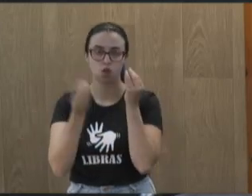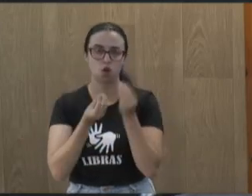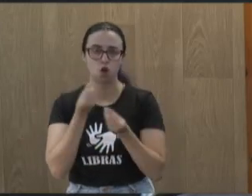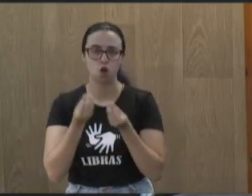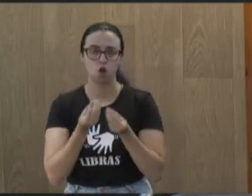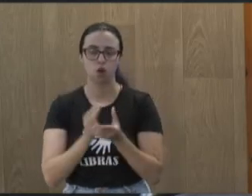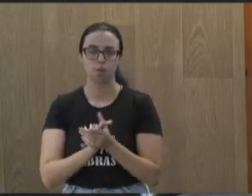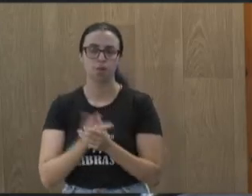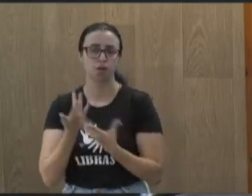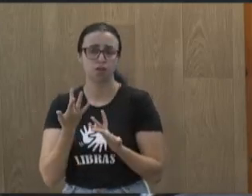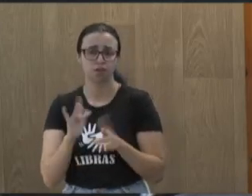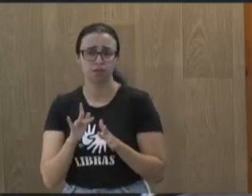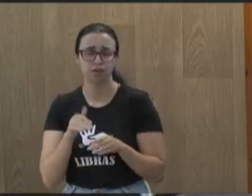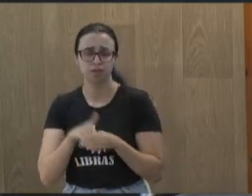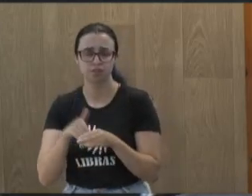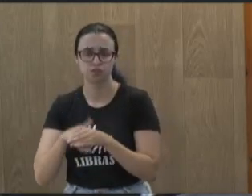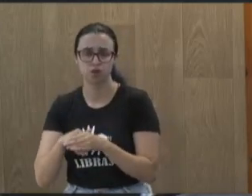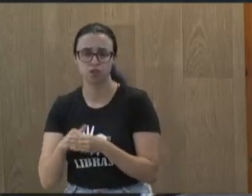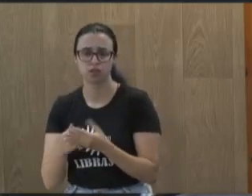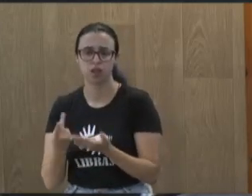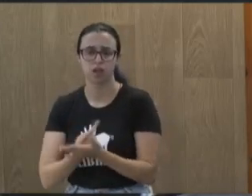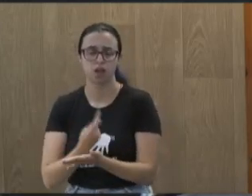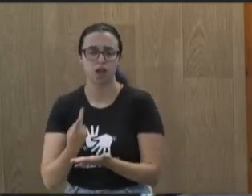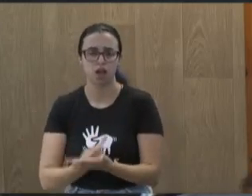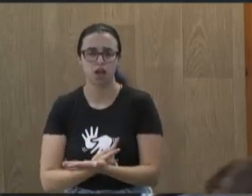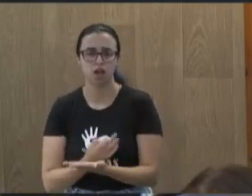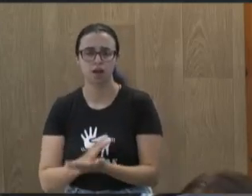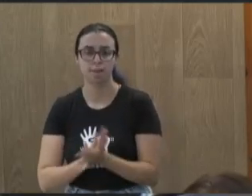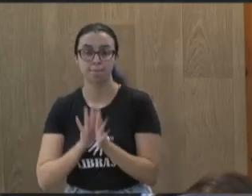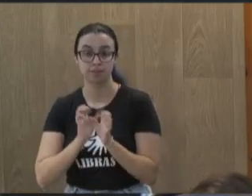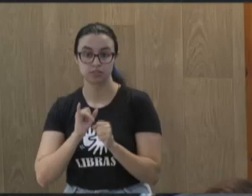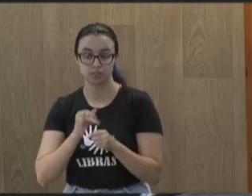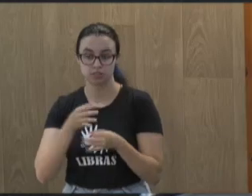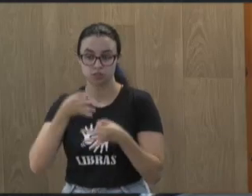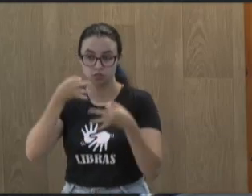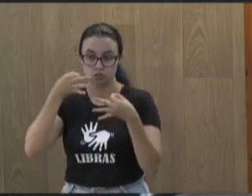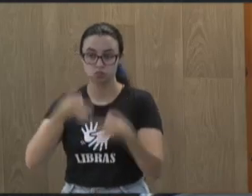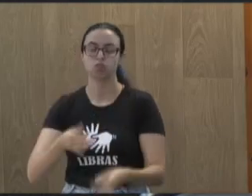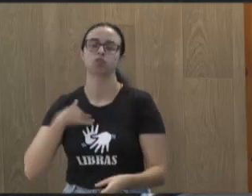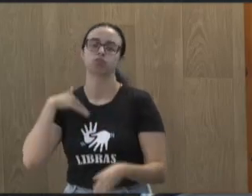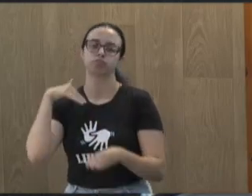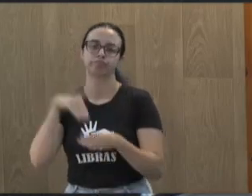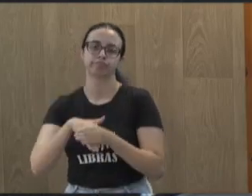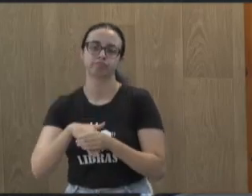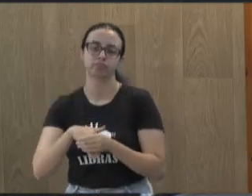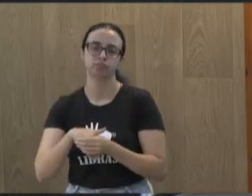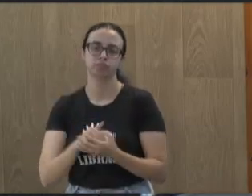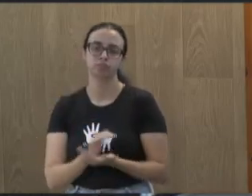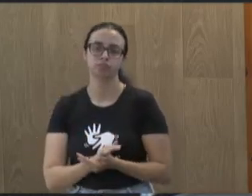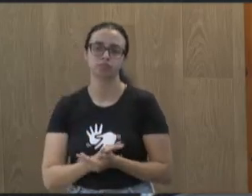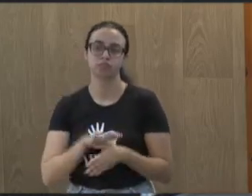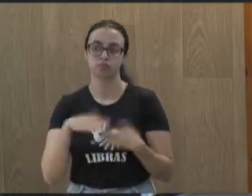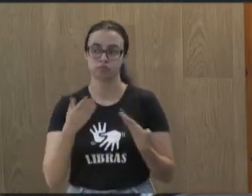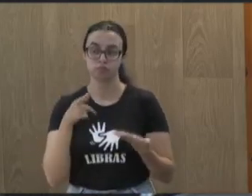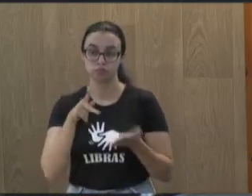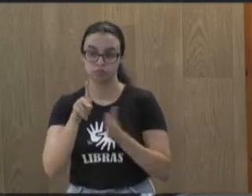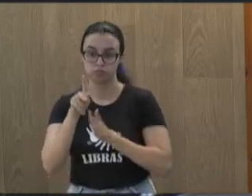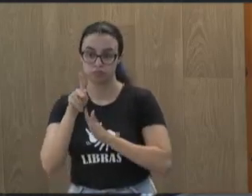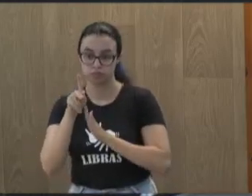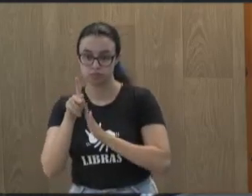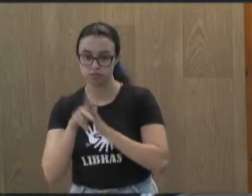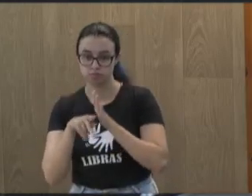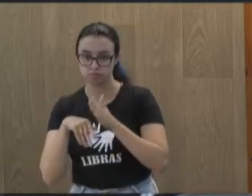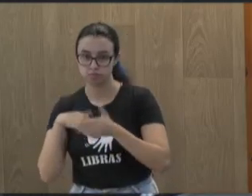nada irregular. Mas se for pela legalidade, se for pela moralidade, eu voto sim. Então, esse procedimento que está